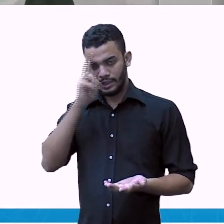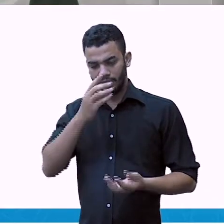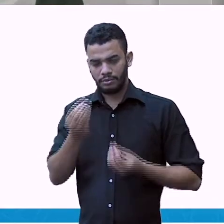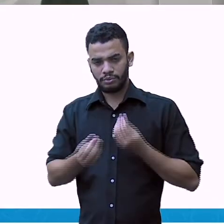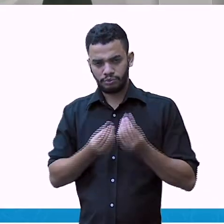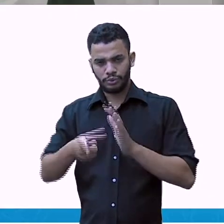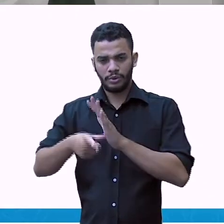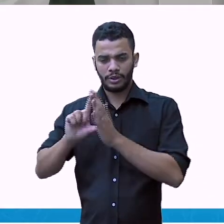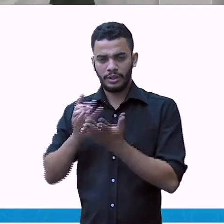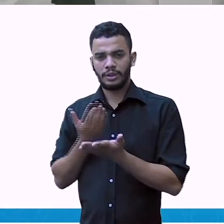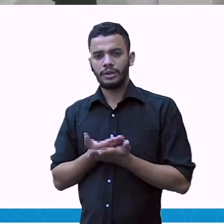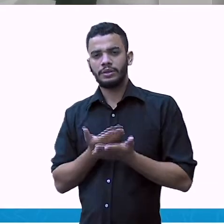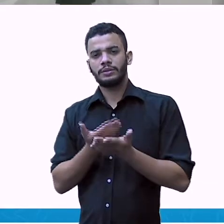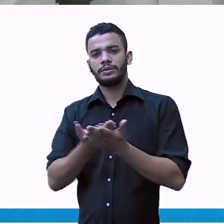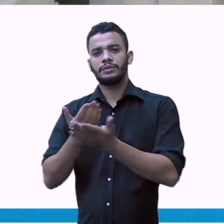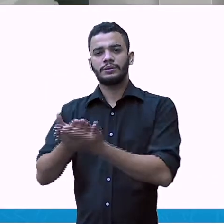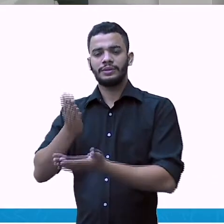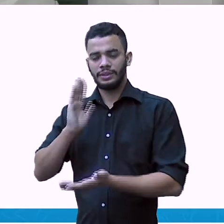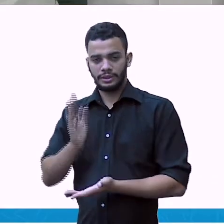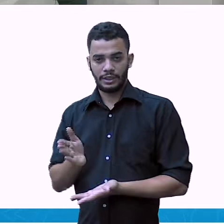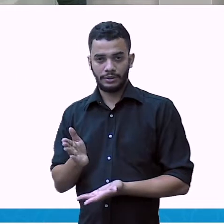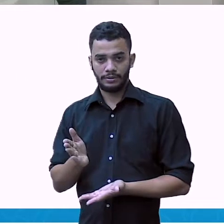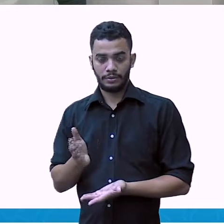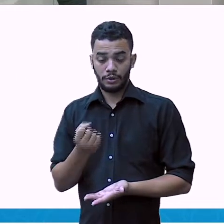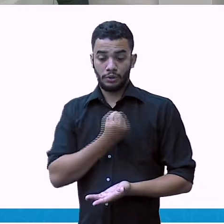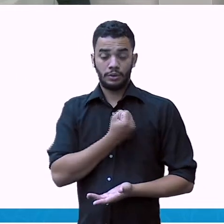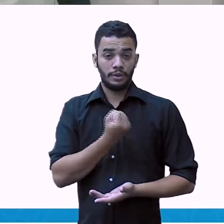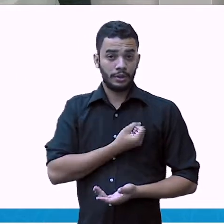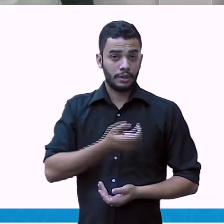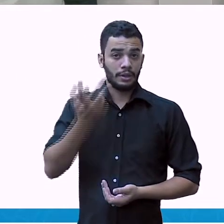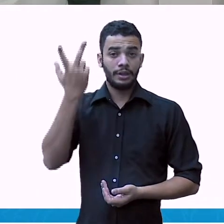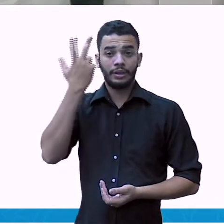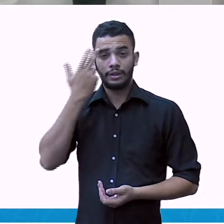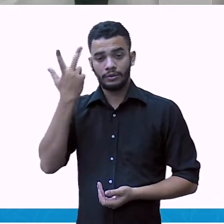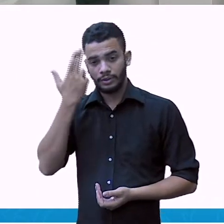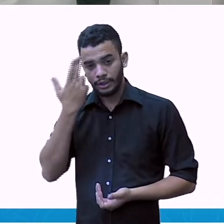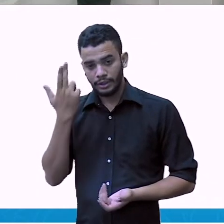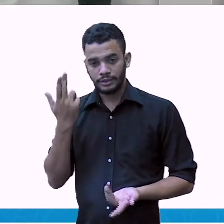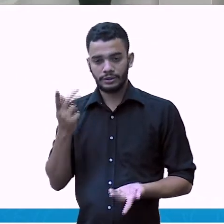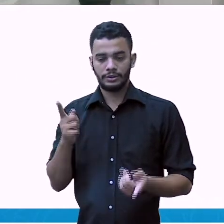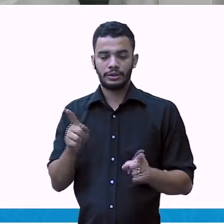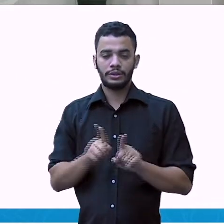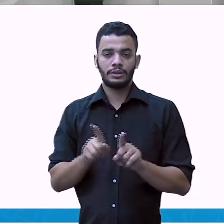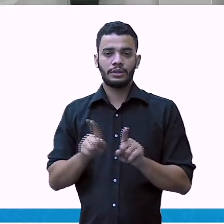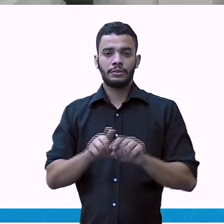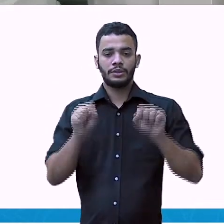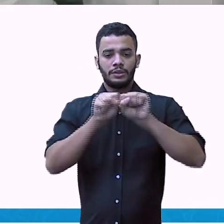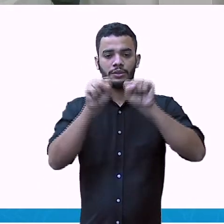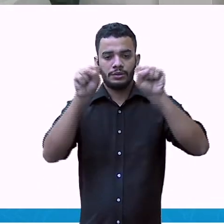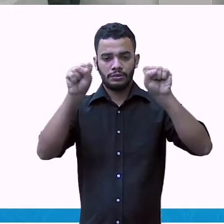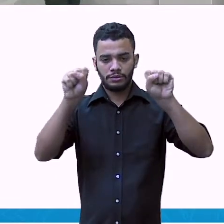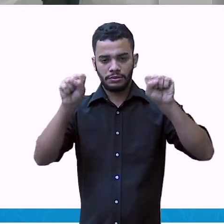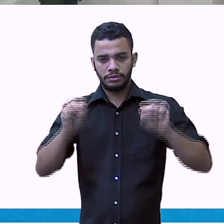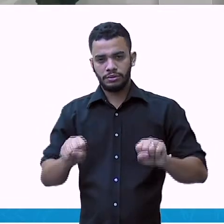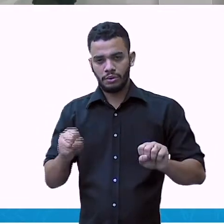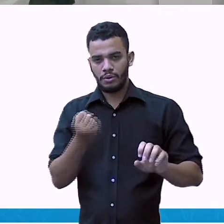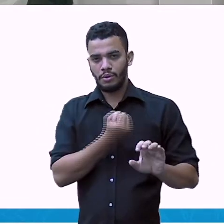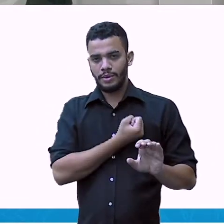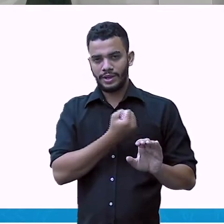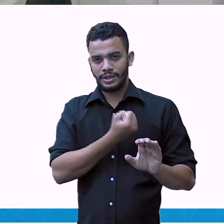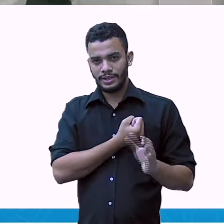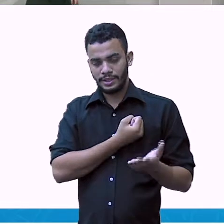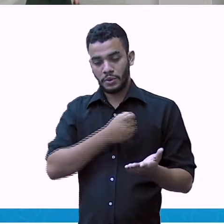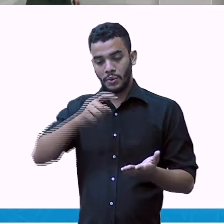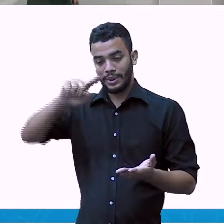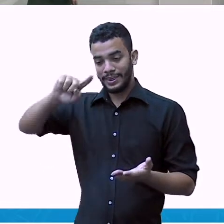estudamos aqui sobre os números naturais e o sistema de numeração decimal? Que cada algarismo